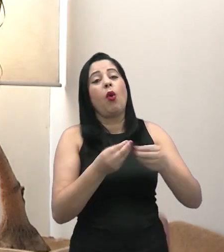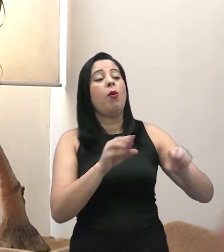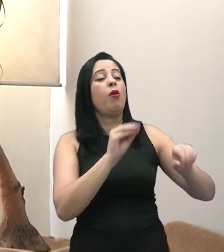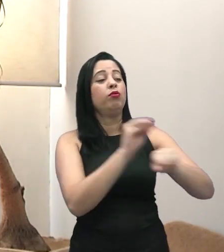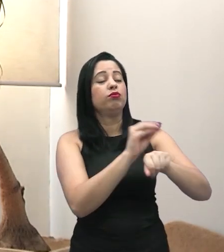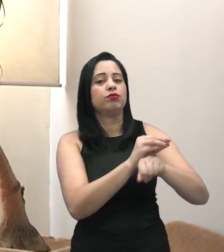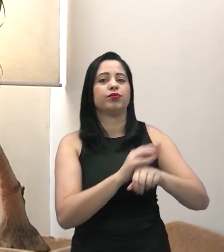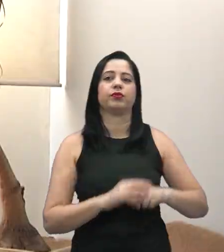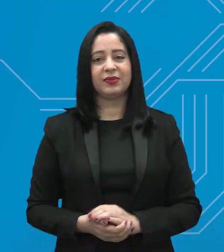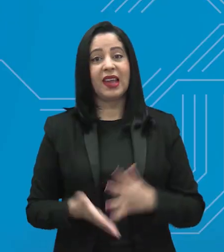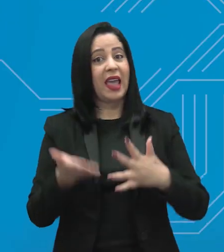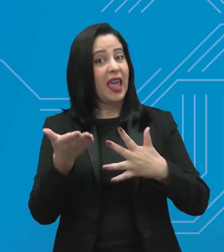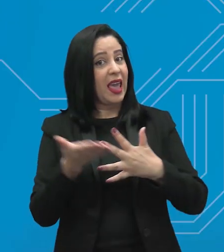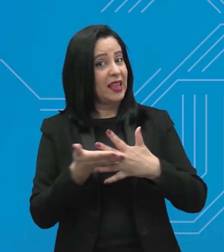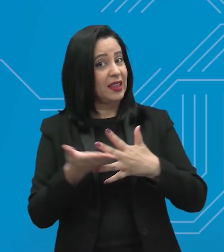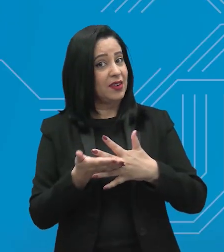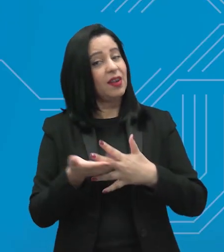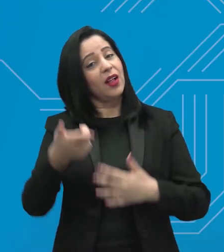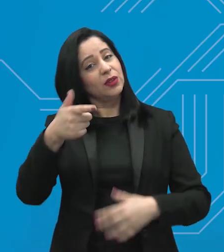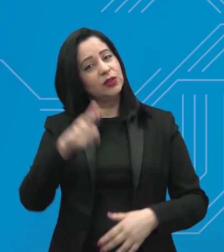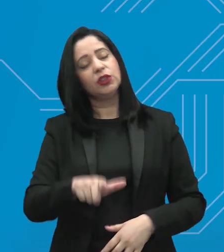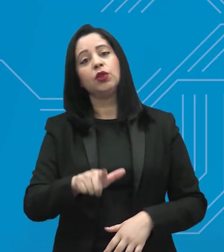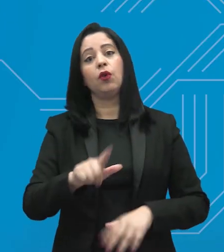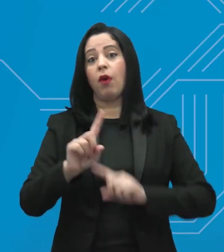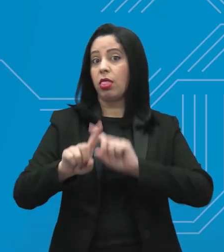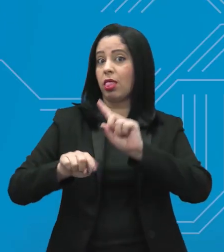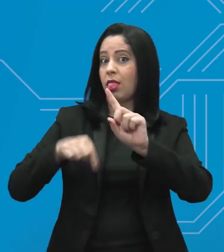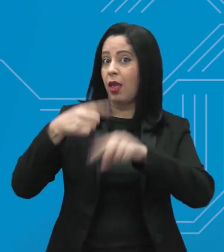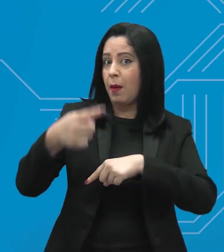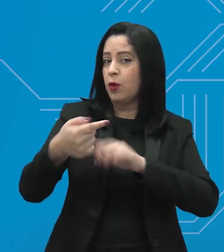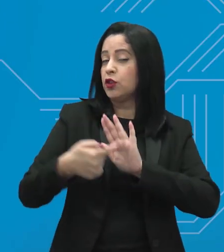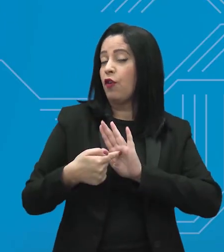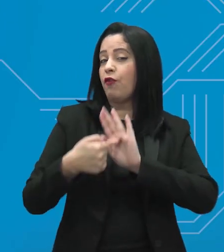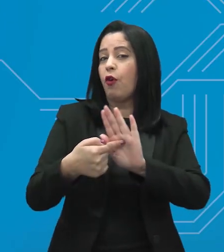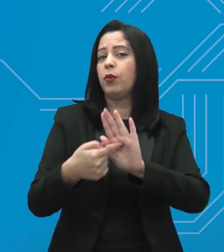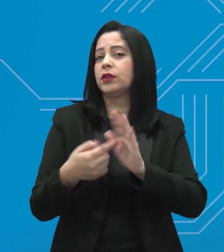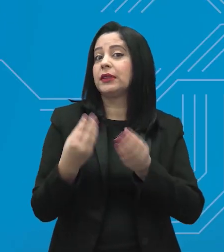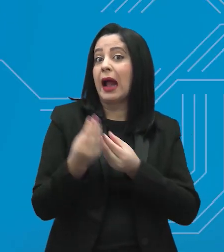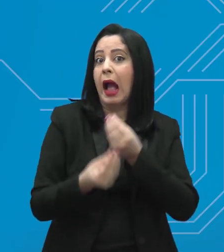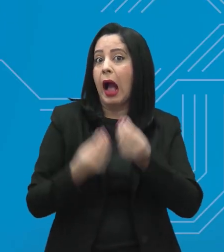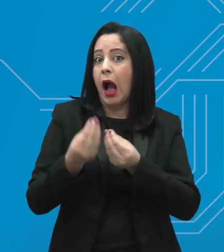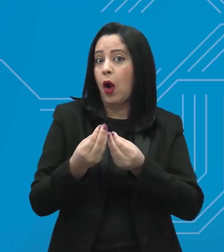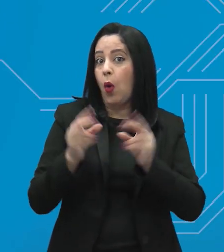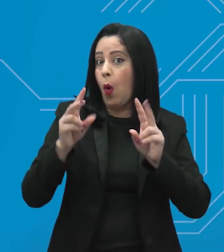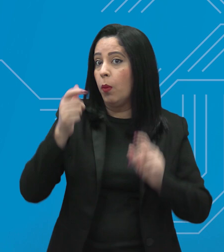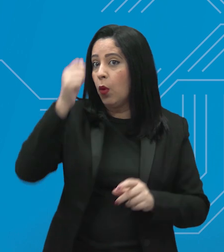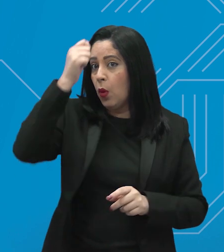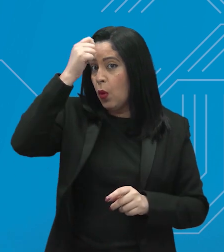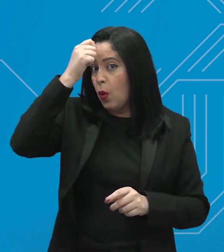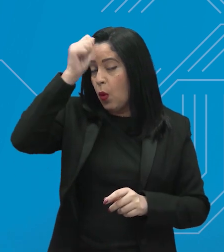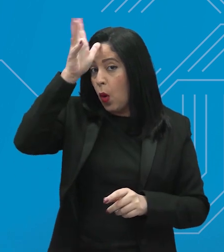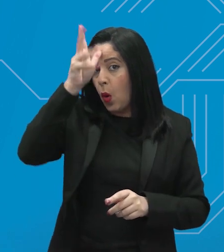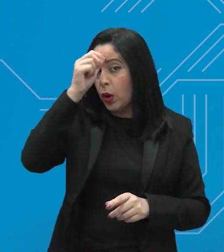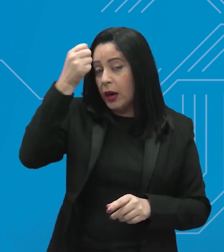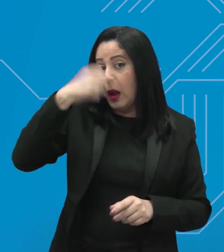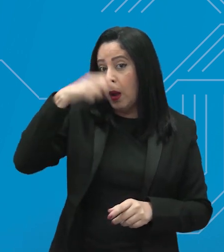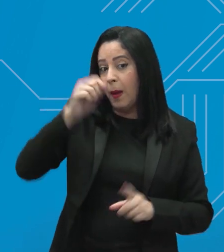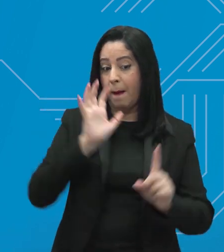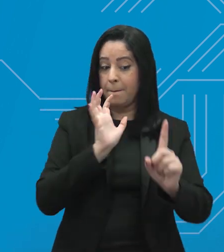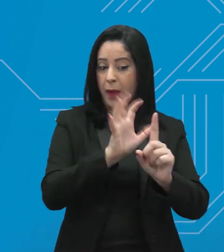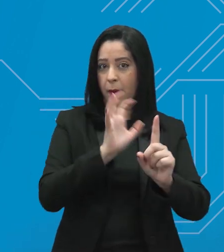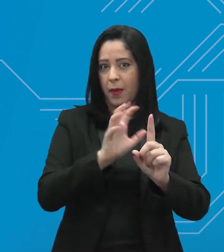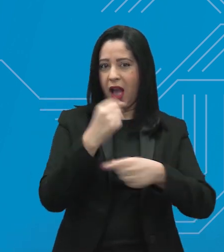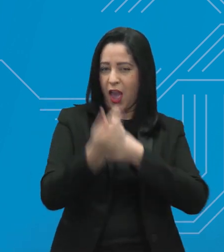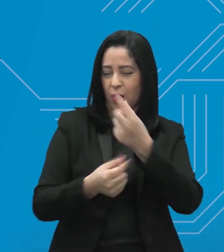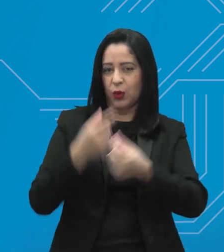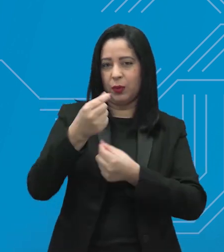de proteção social. Vamos para a nossa última pausa. No próximo bloco, mostramos como o surto de gripe aviária está